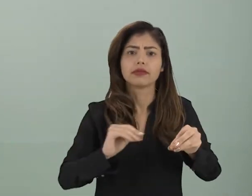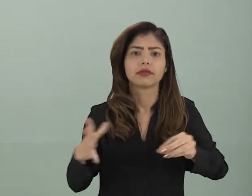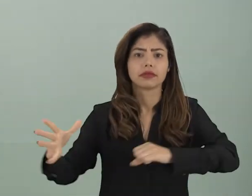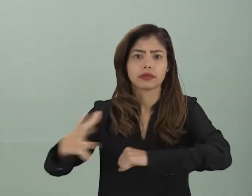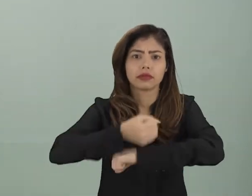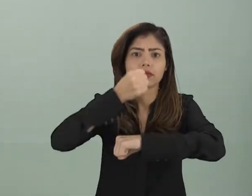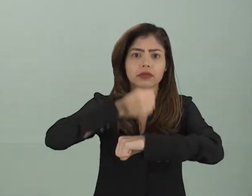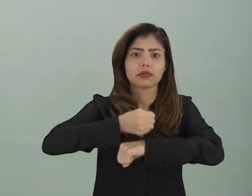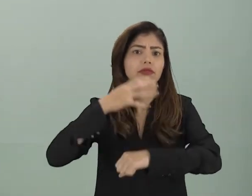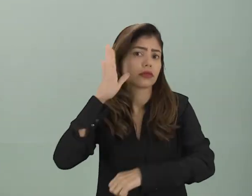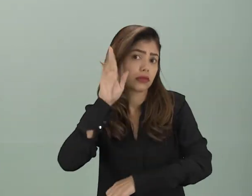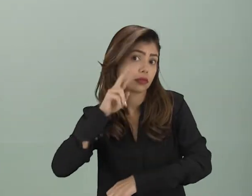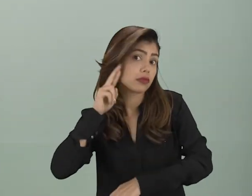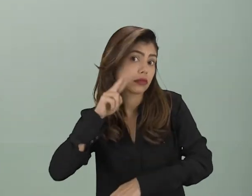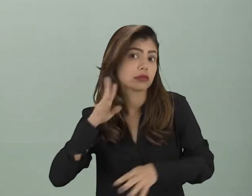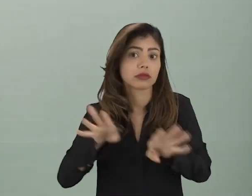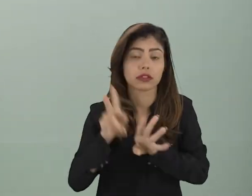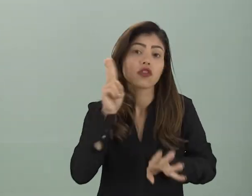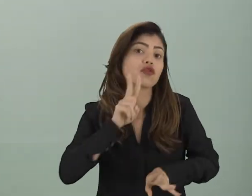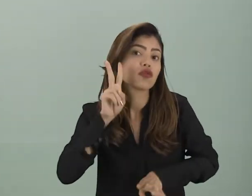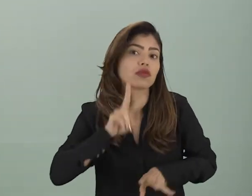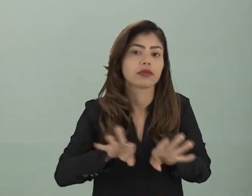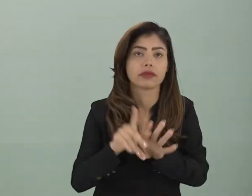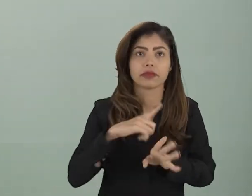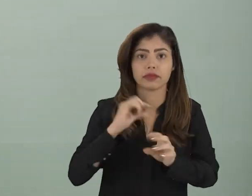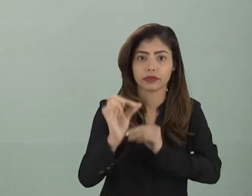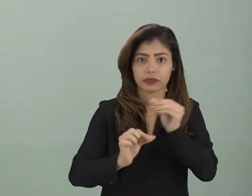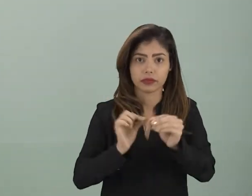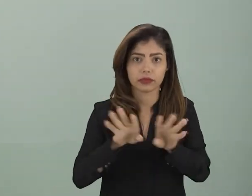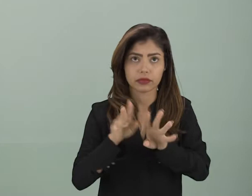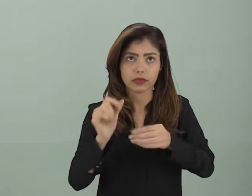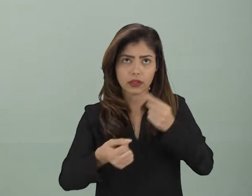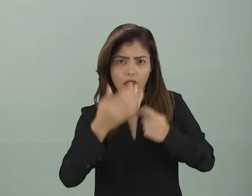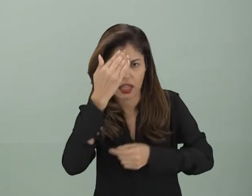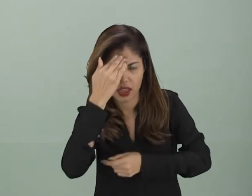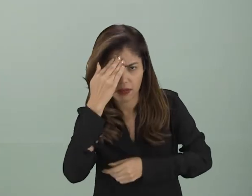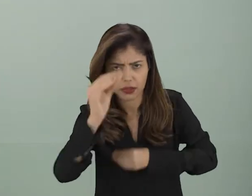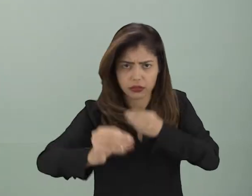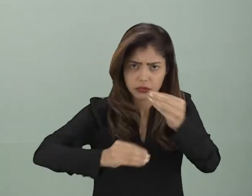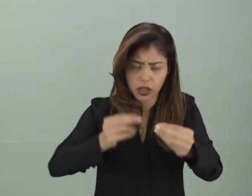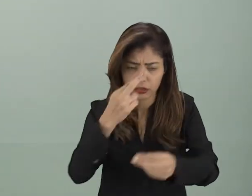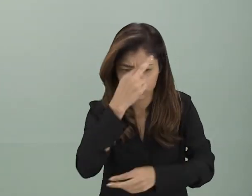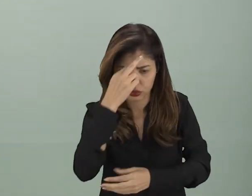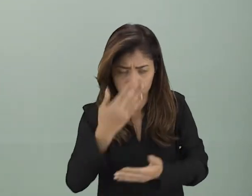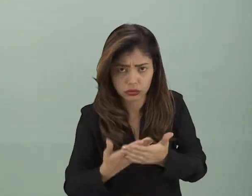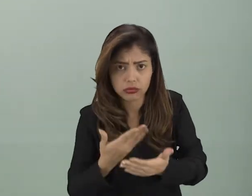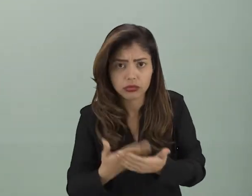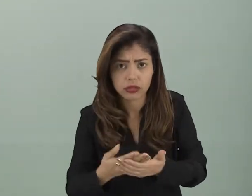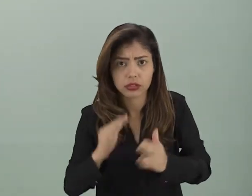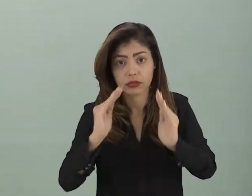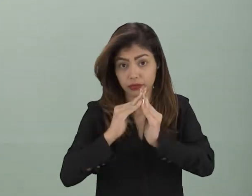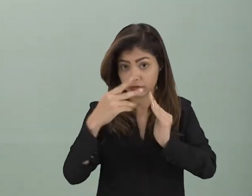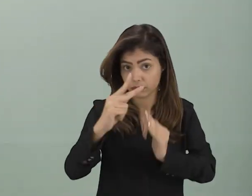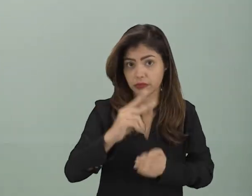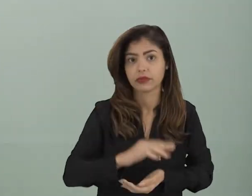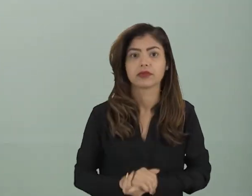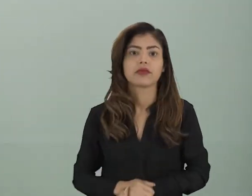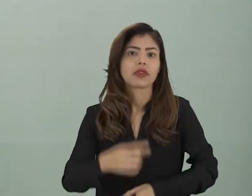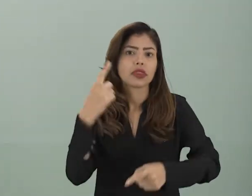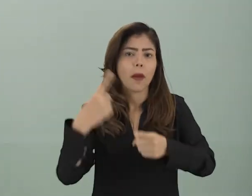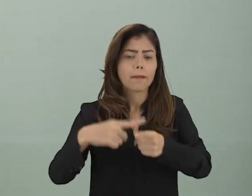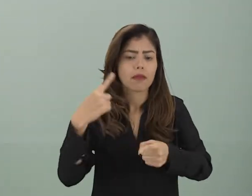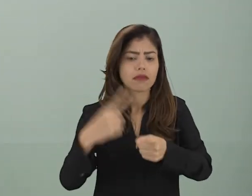Estados Unidos. Isso aí facilita um pouco o seu entendimento quando você for estudar em sua casa. Então, por